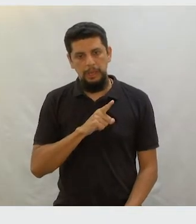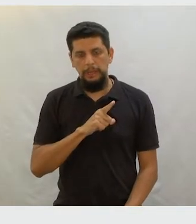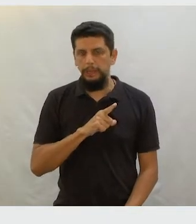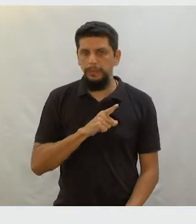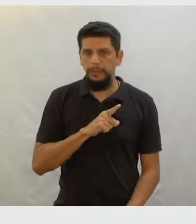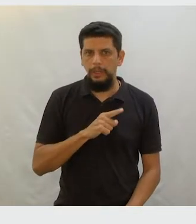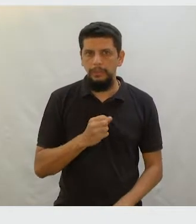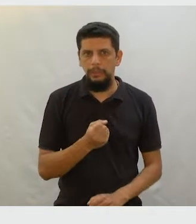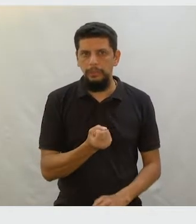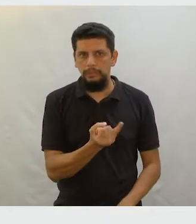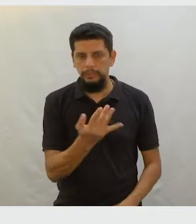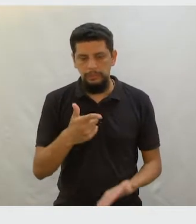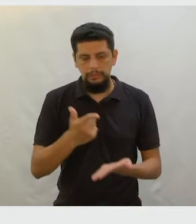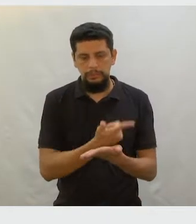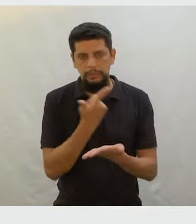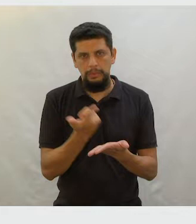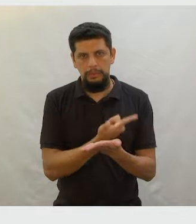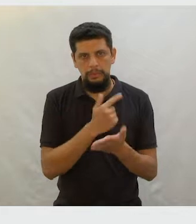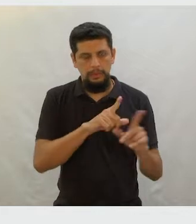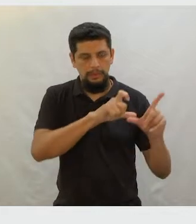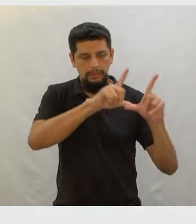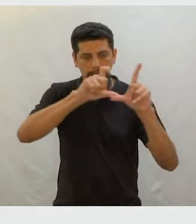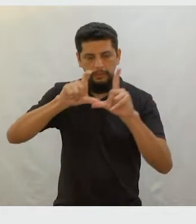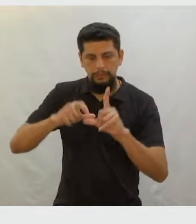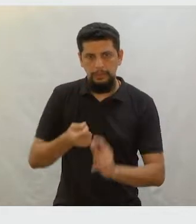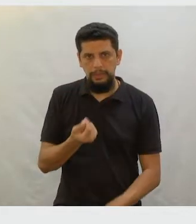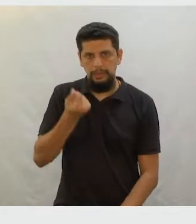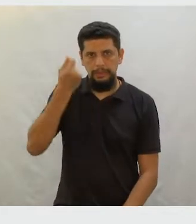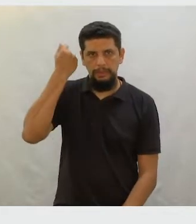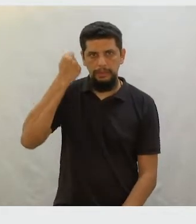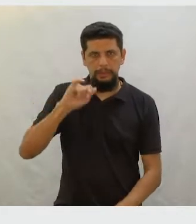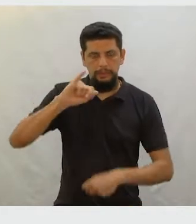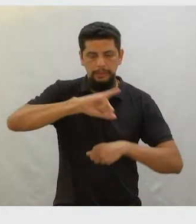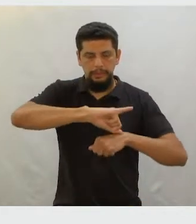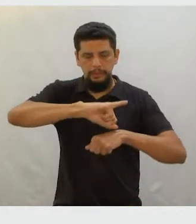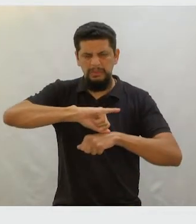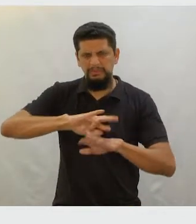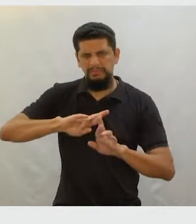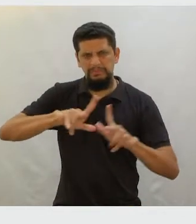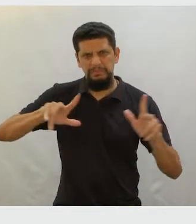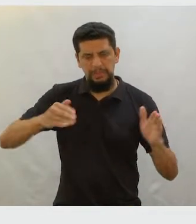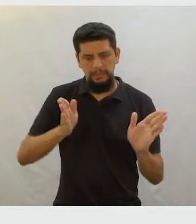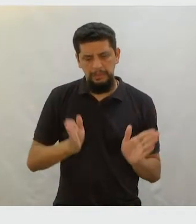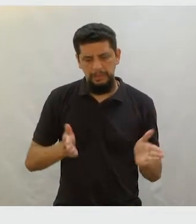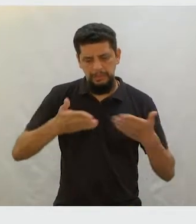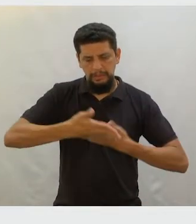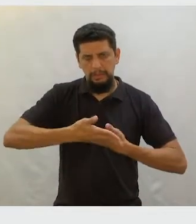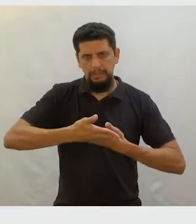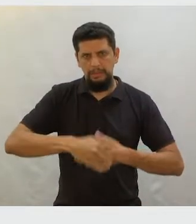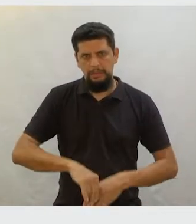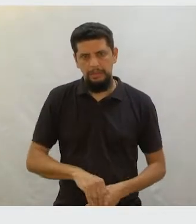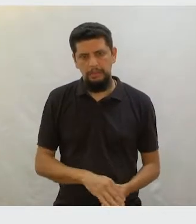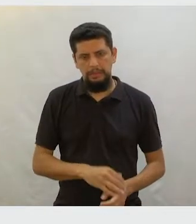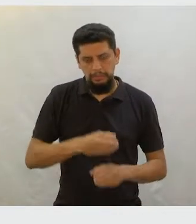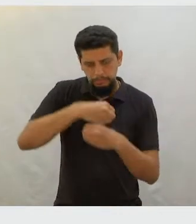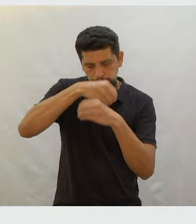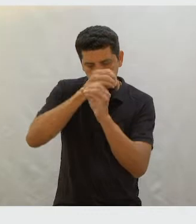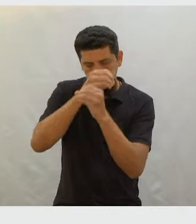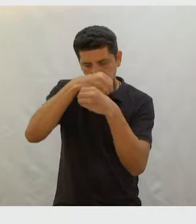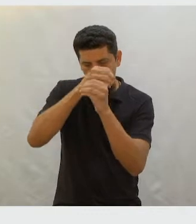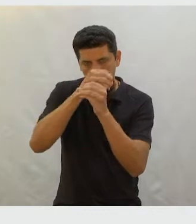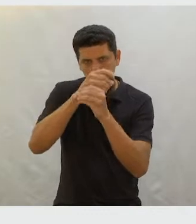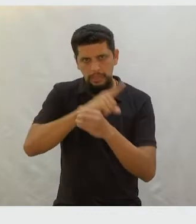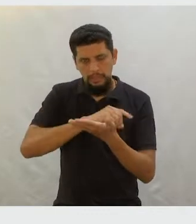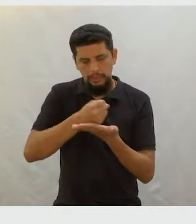ficado nele alguns livros muitas fotografias antigas objetos estranhos caixinhas de música caleidoscópios